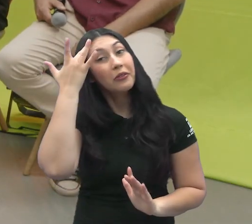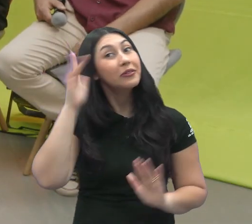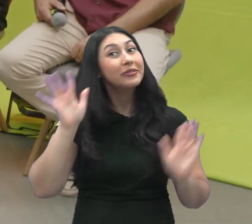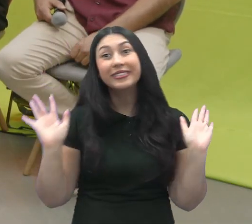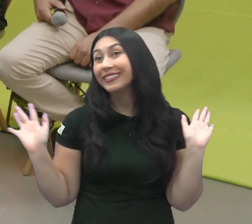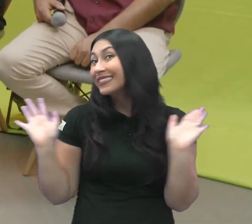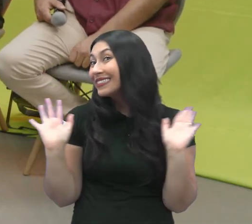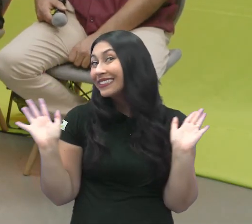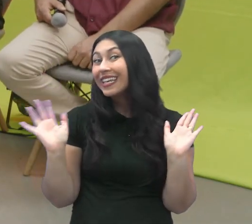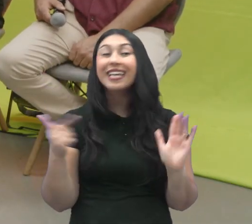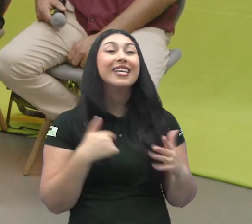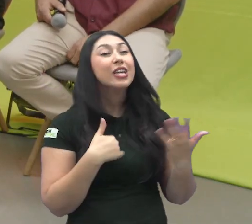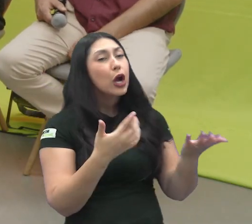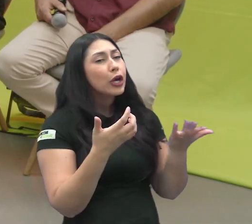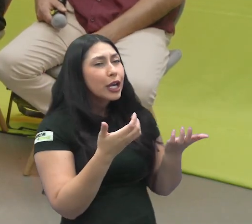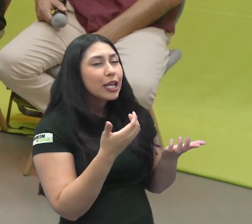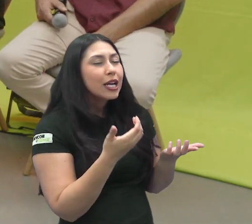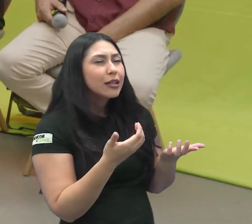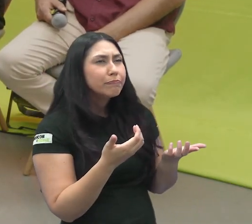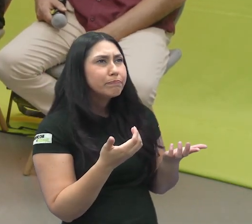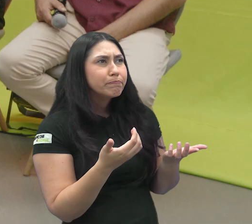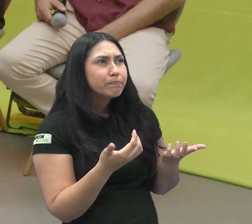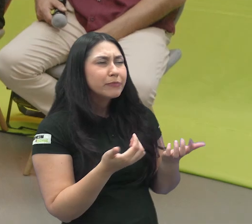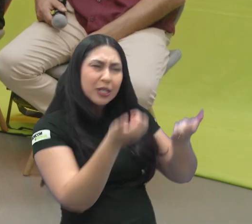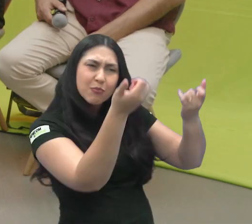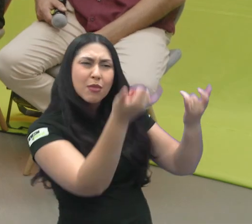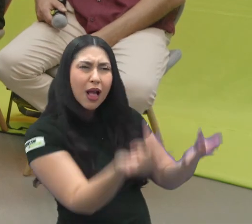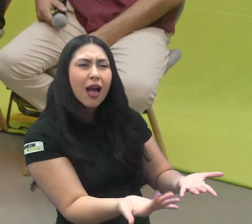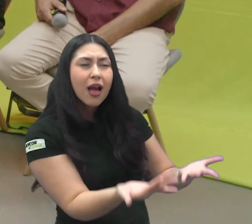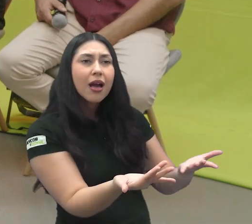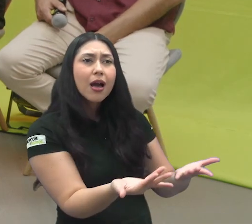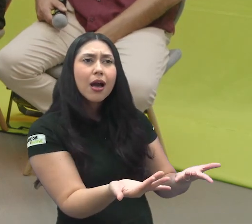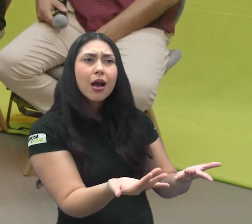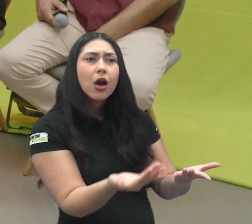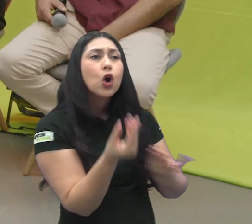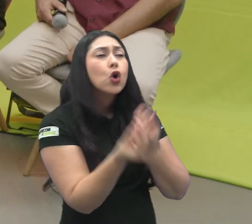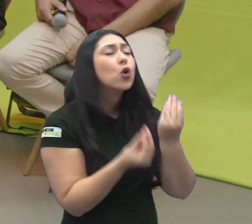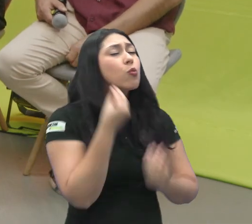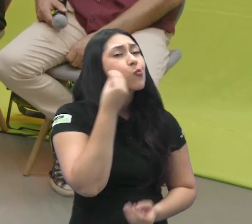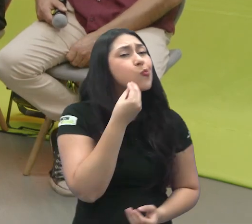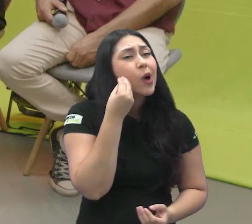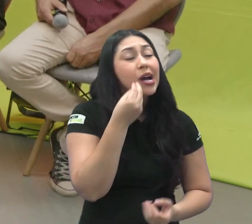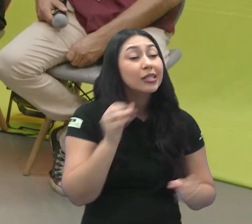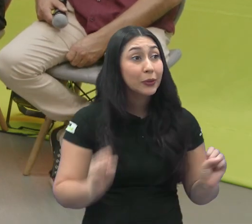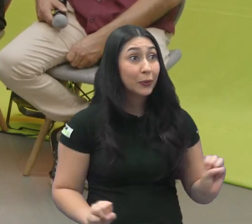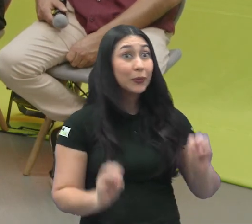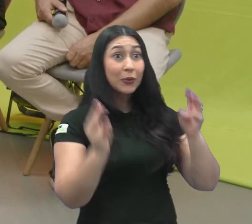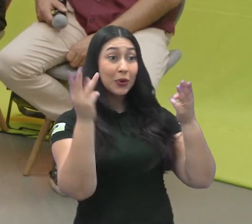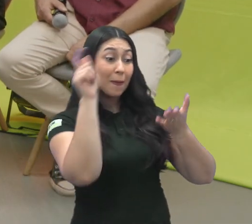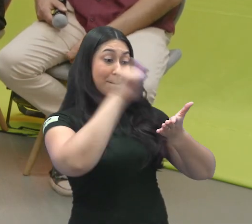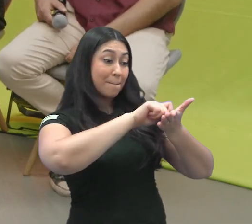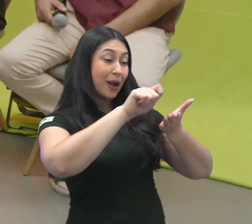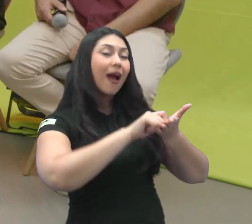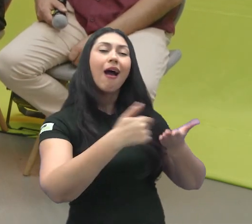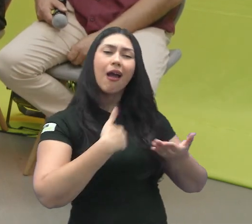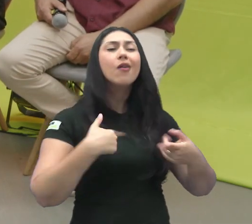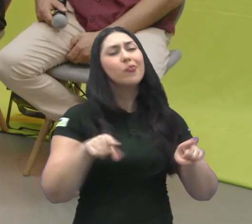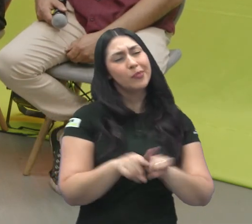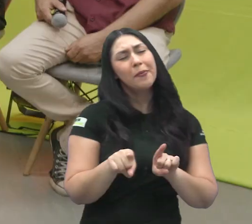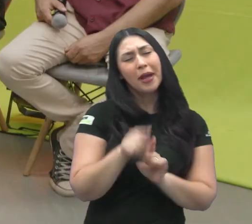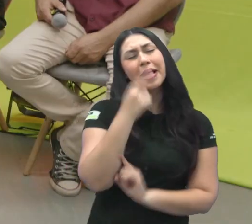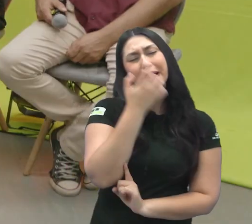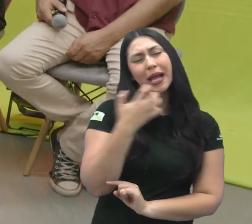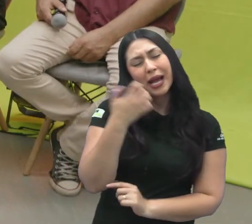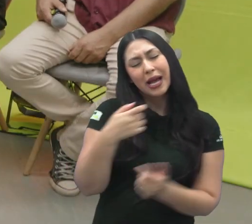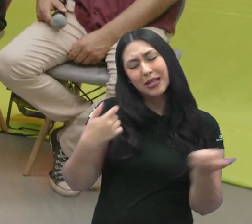eu acho. Eu queria que você falasse um pouco também dessa experiência de fazer um show com composições suas, né? A gente toca, eu também, falando por mim aqui,